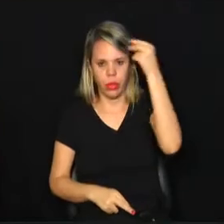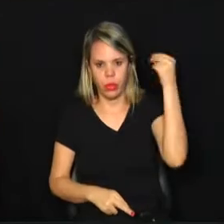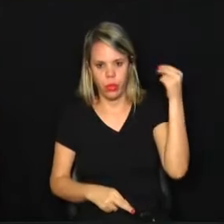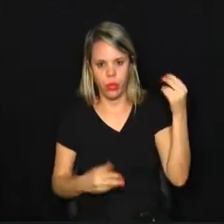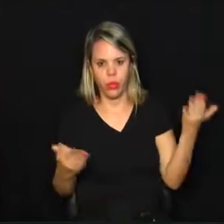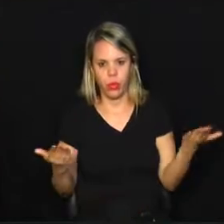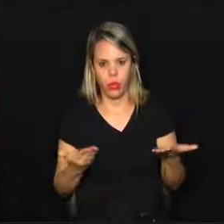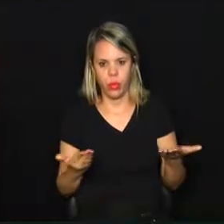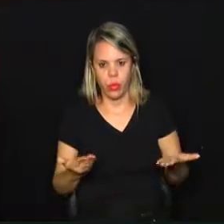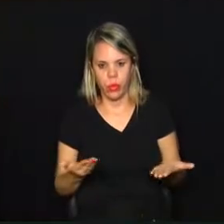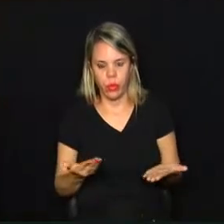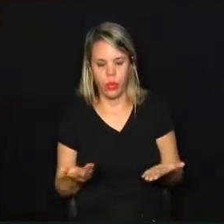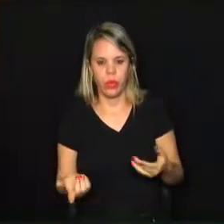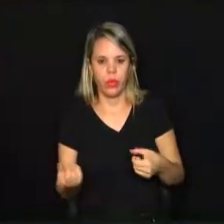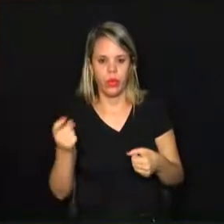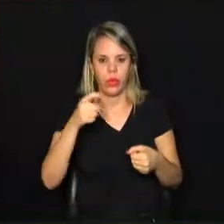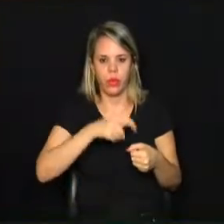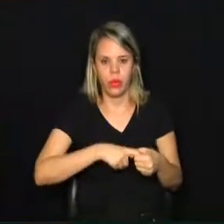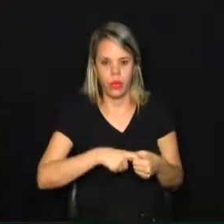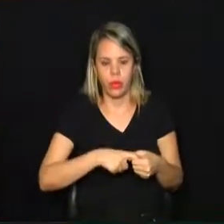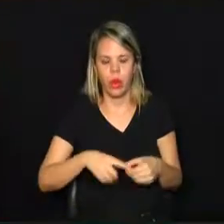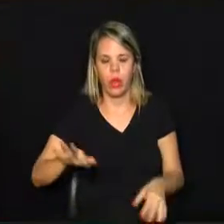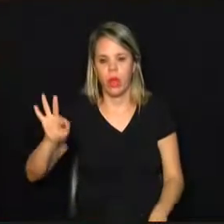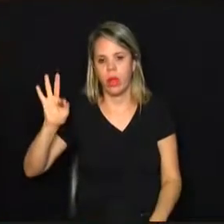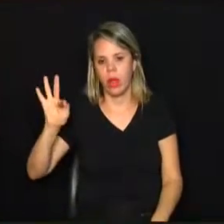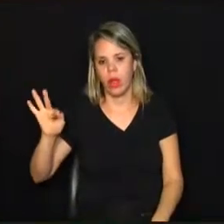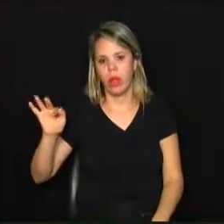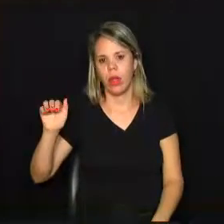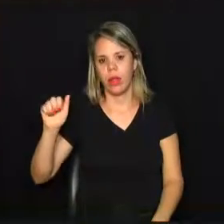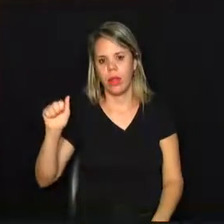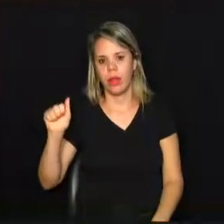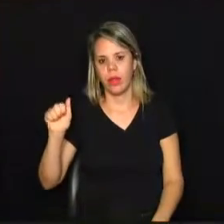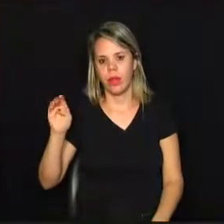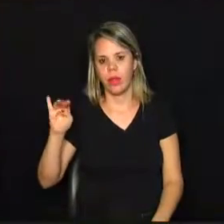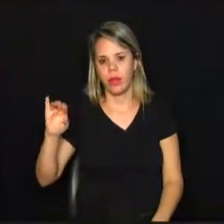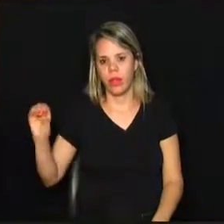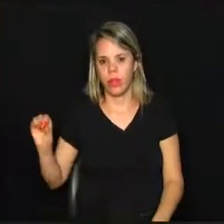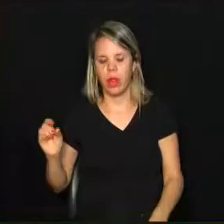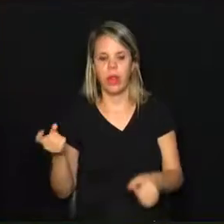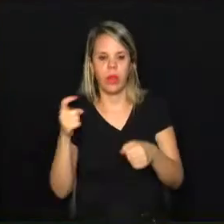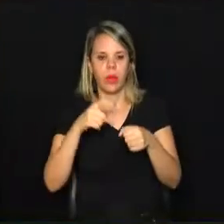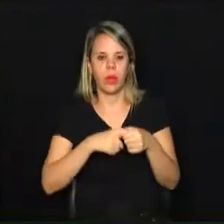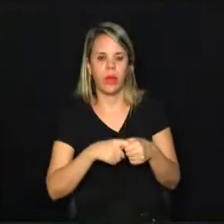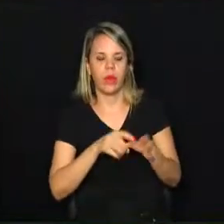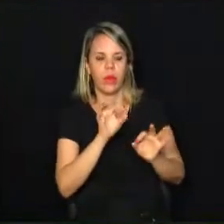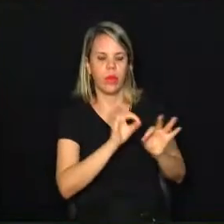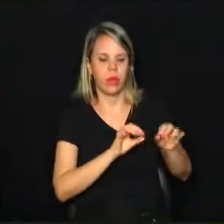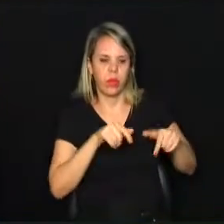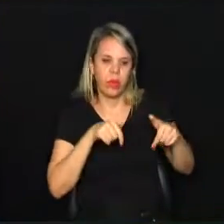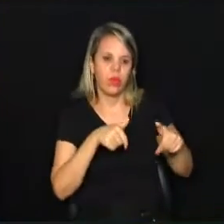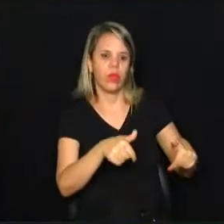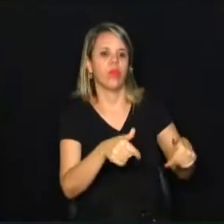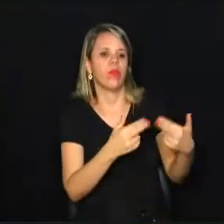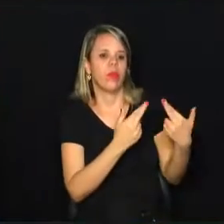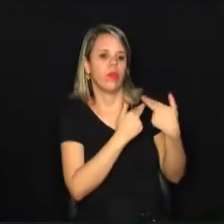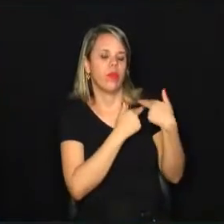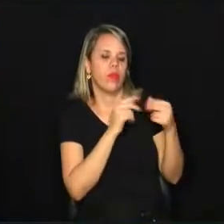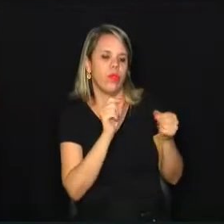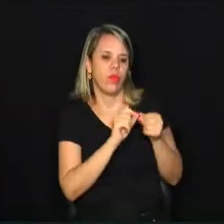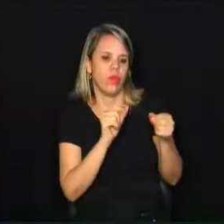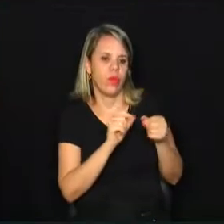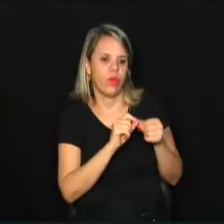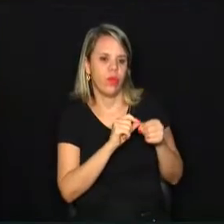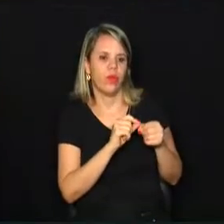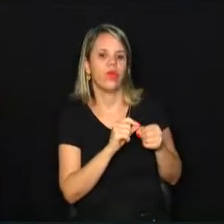ainda devolver ao Fábio do Mário Gatti para tomar as providências e fazer a